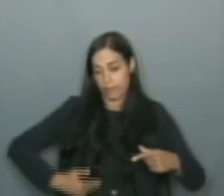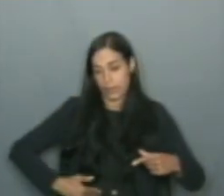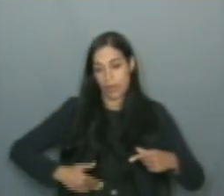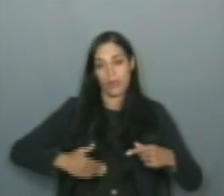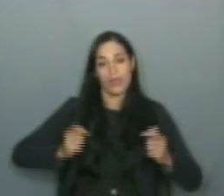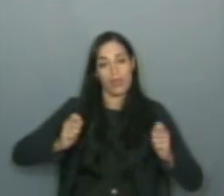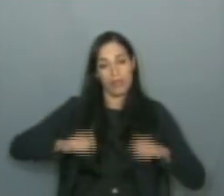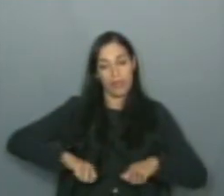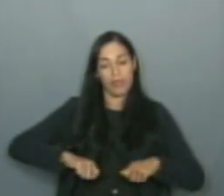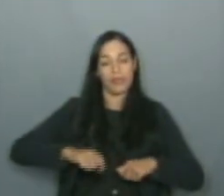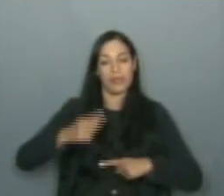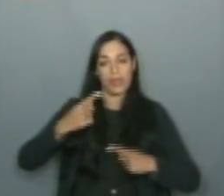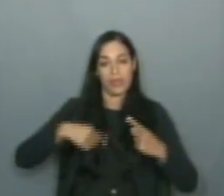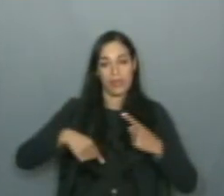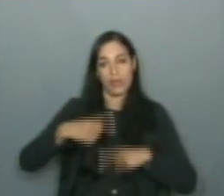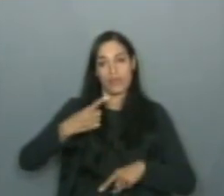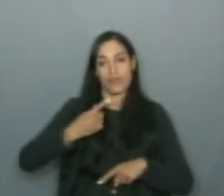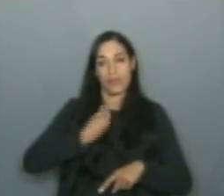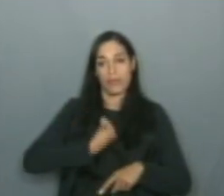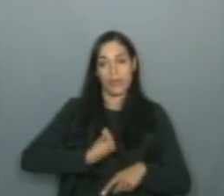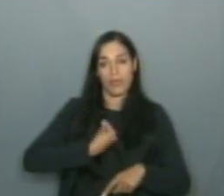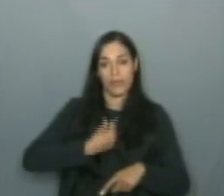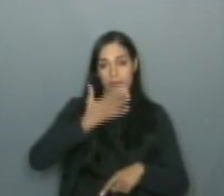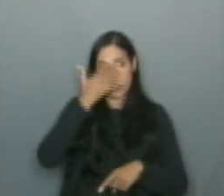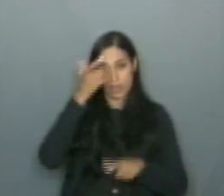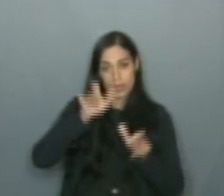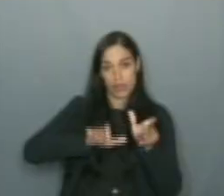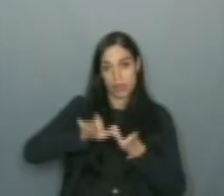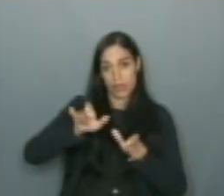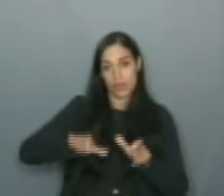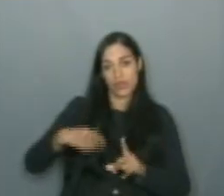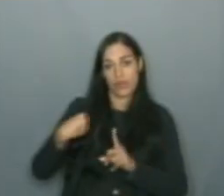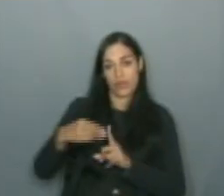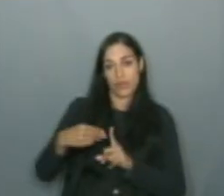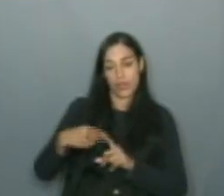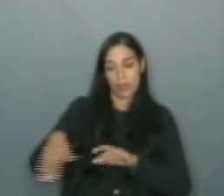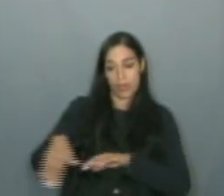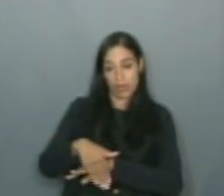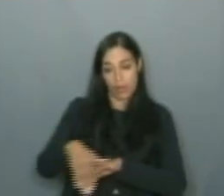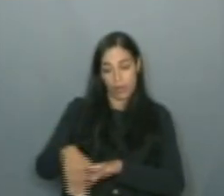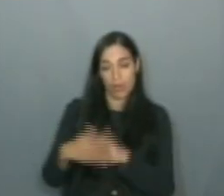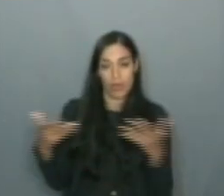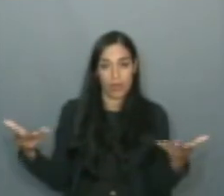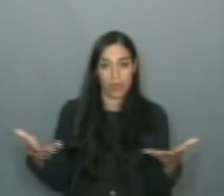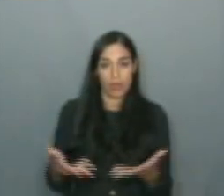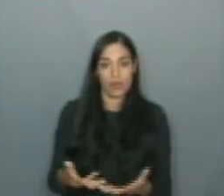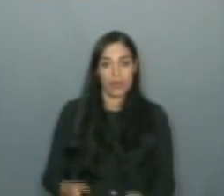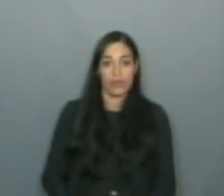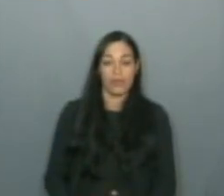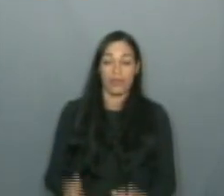efetiva para transformar a condição das pessoas que vivem nas ruas do Recife hoje. O